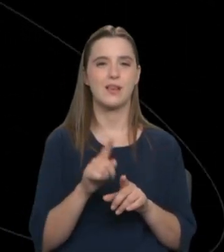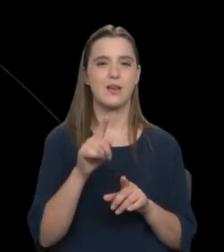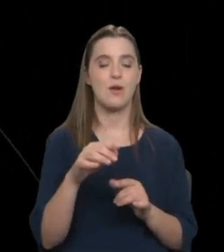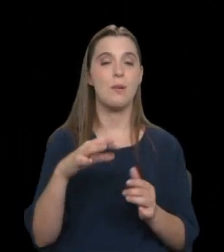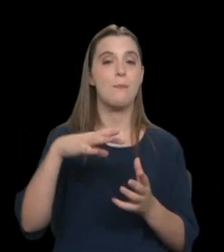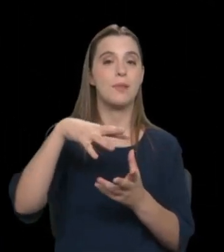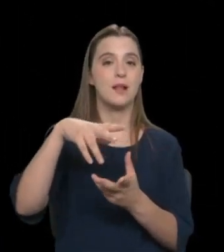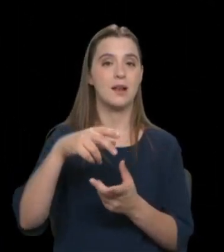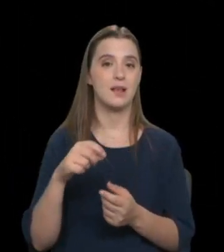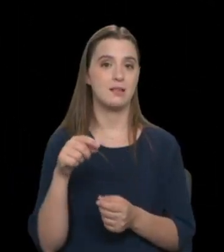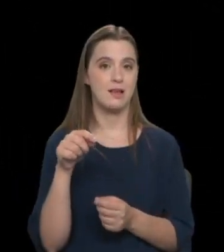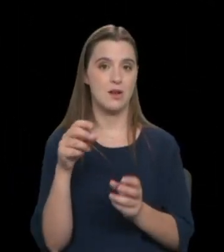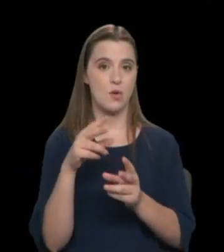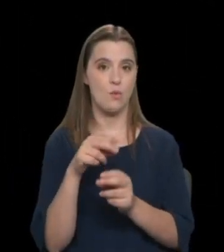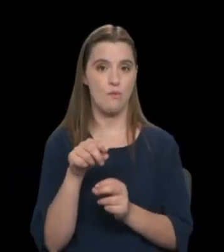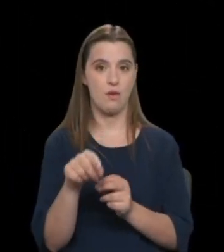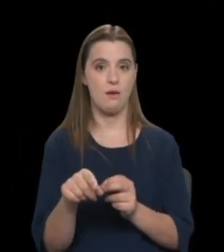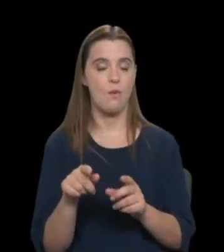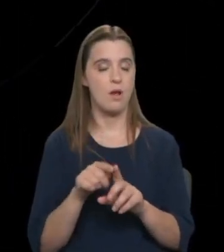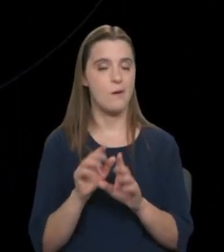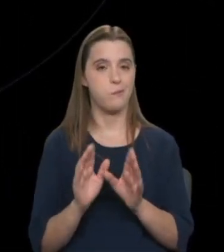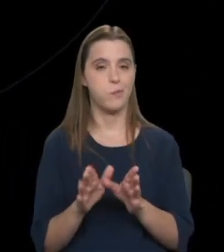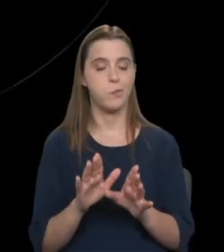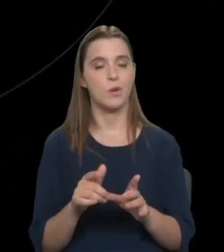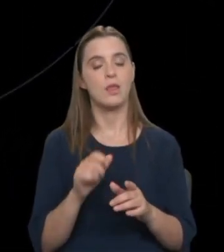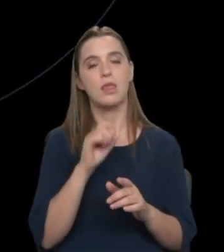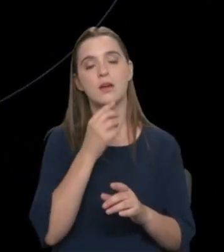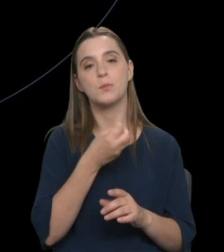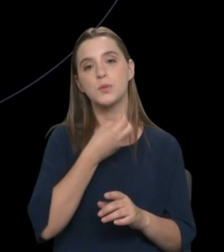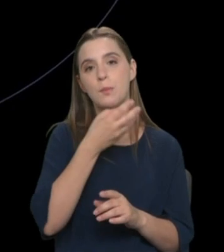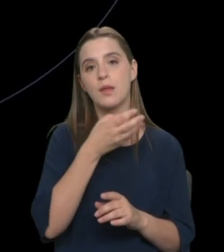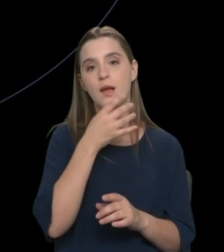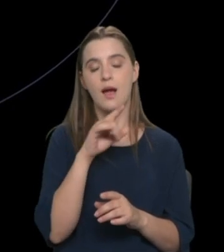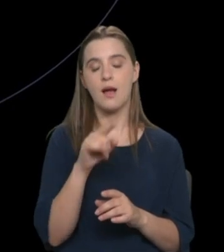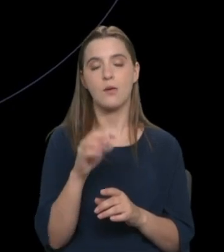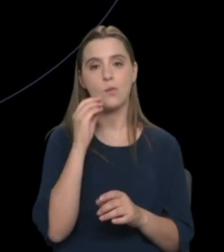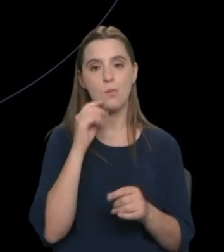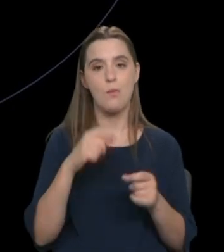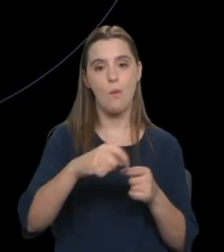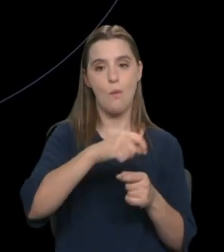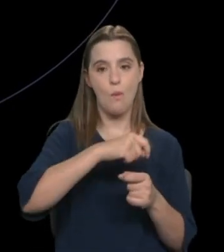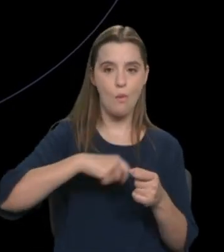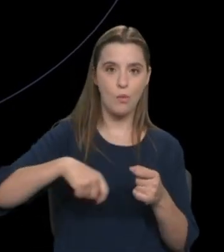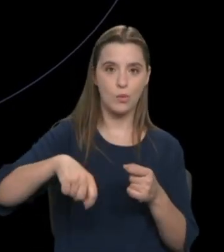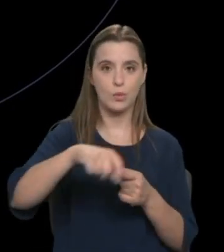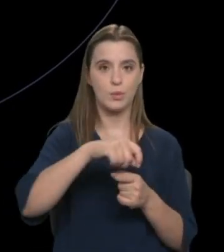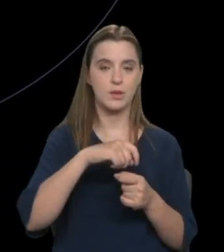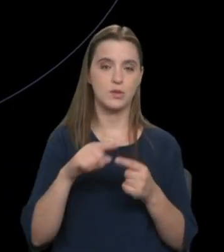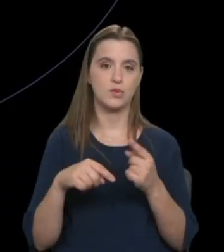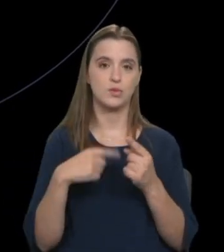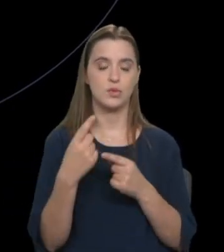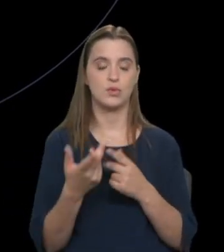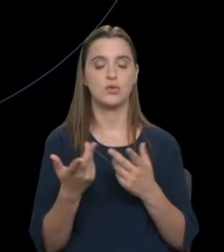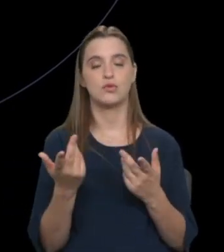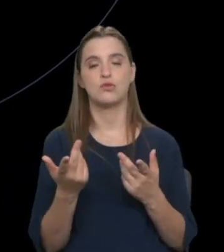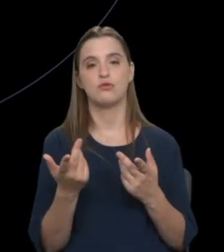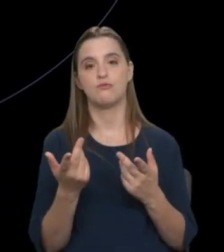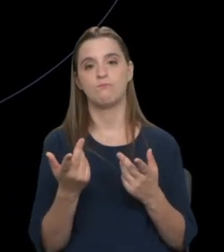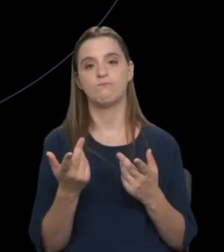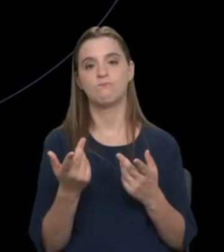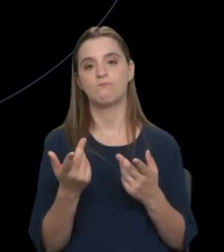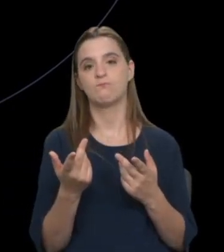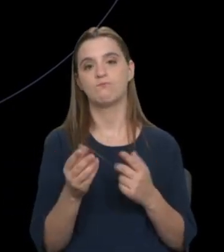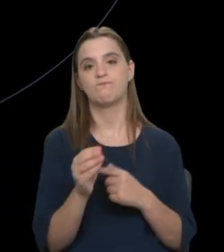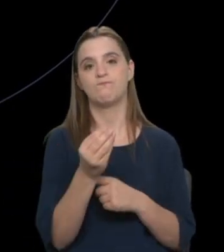9 para explicar a órbita destes corpos mais pequenos. E, portanto, temos aqui mais um estudo que diz que se